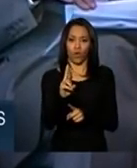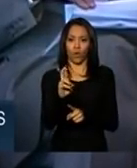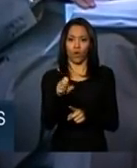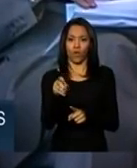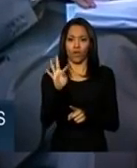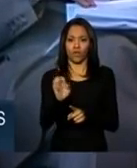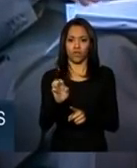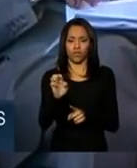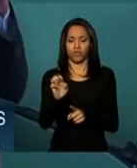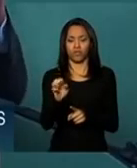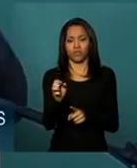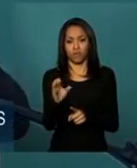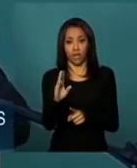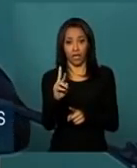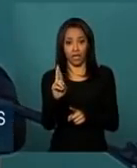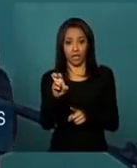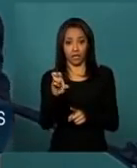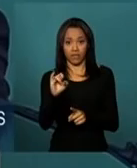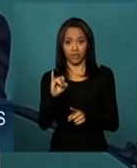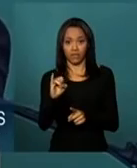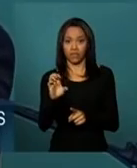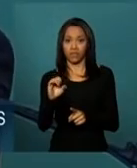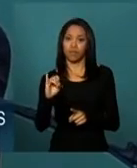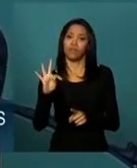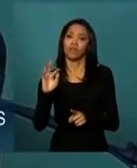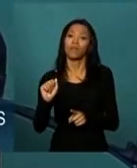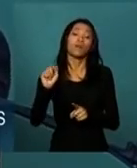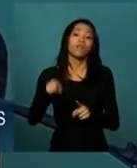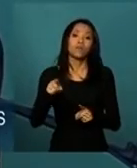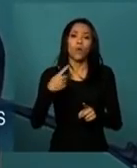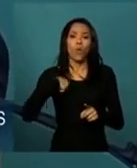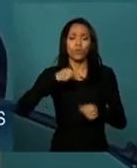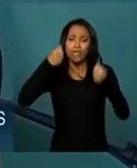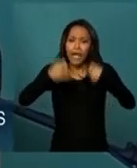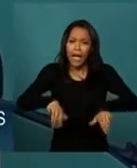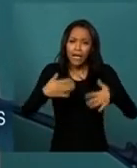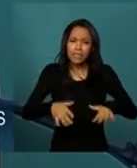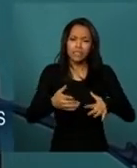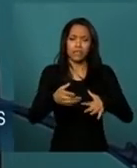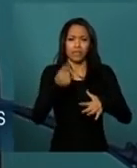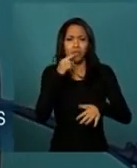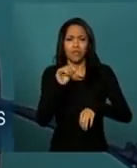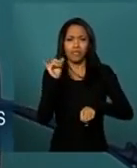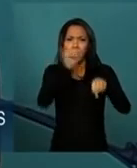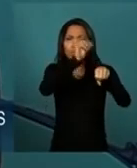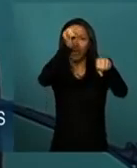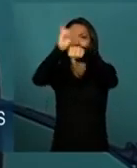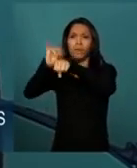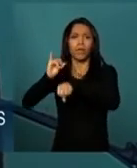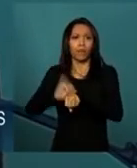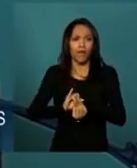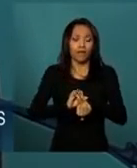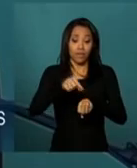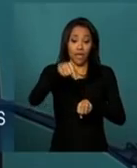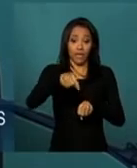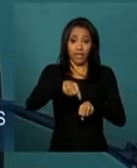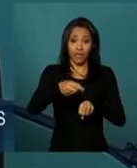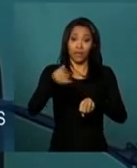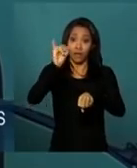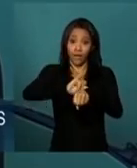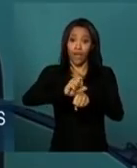do que isso, quando nós vamos analisar o gasto per capita de saúde das capitais, Teresina é a quarta